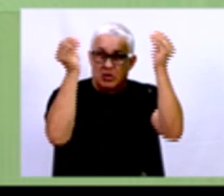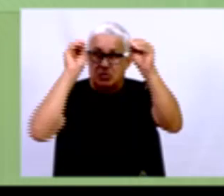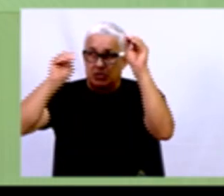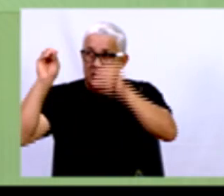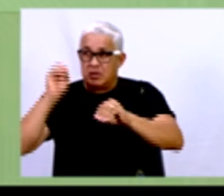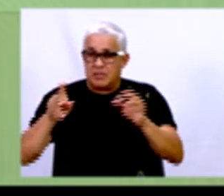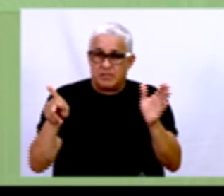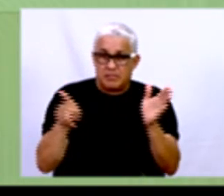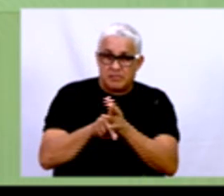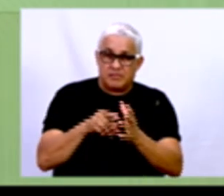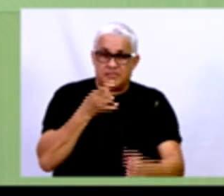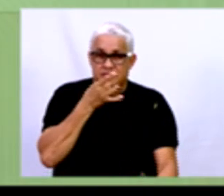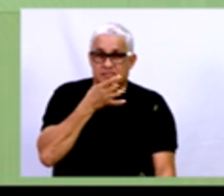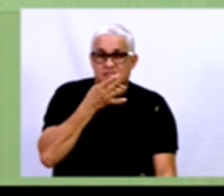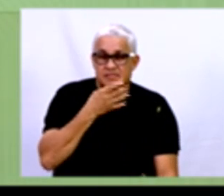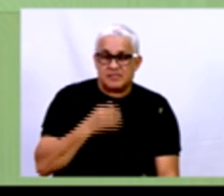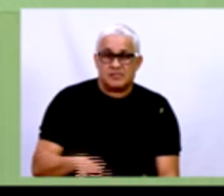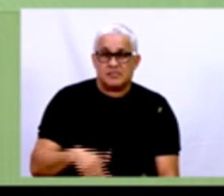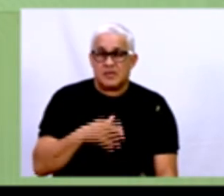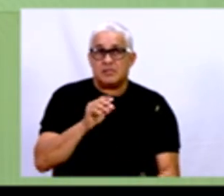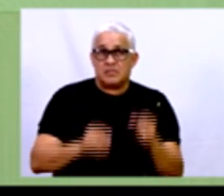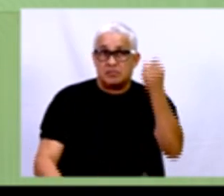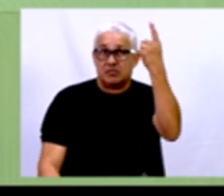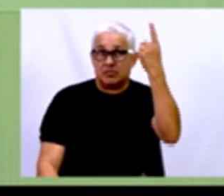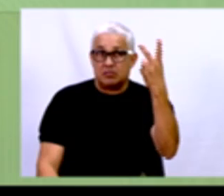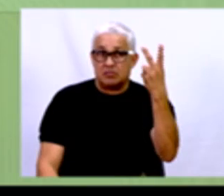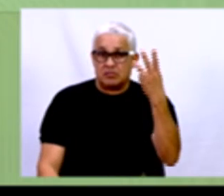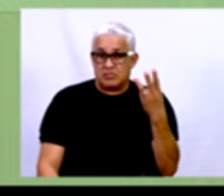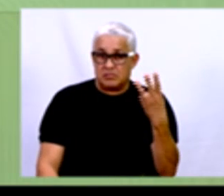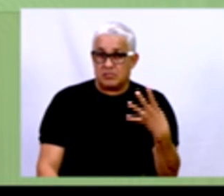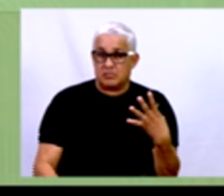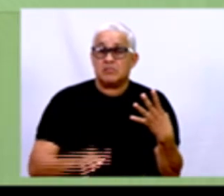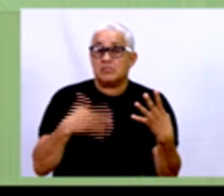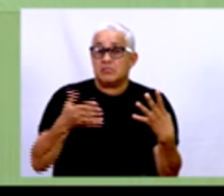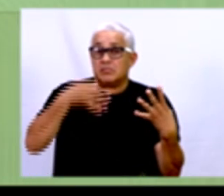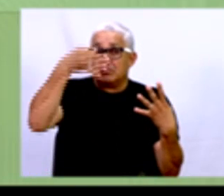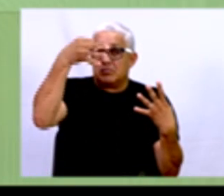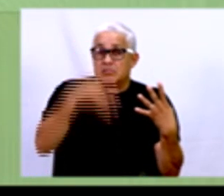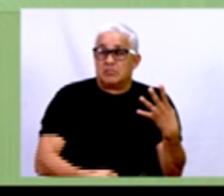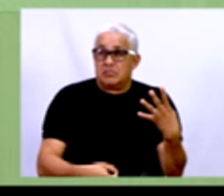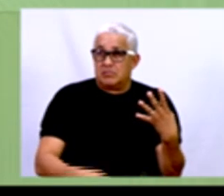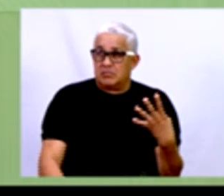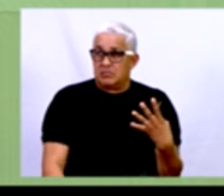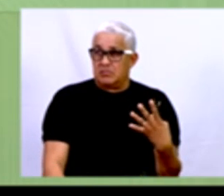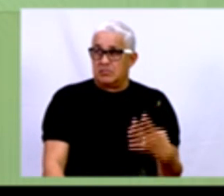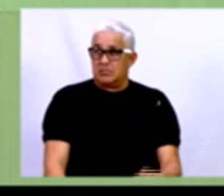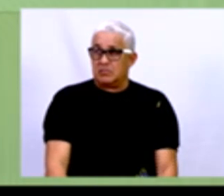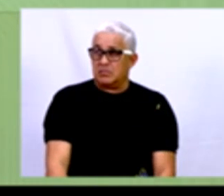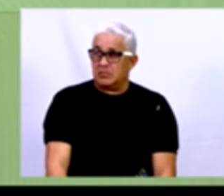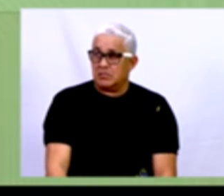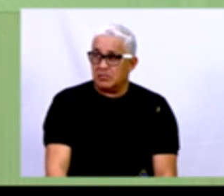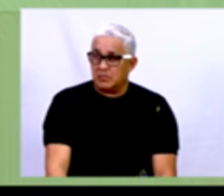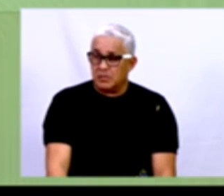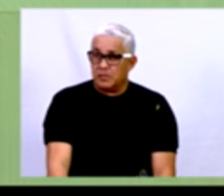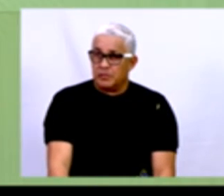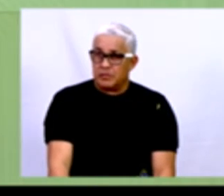humor. Quais seriam as opções, né, as alternativas, os itens corretos que vão gerar a nossa